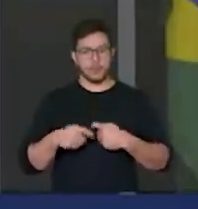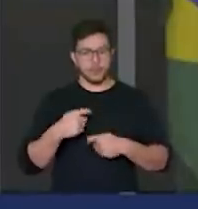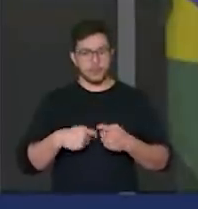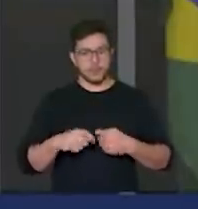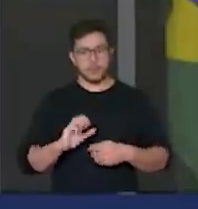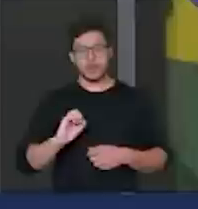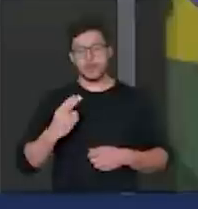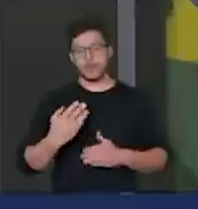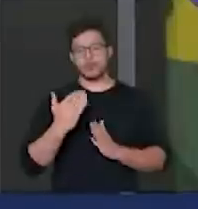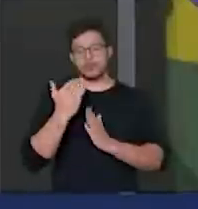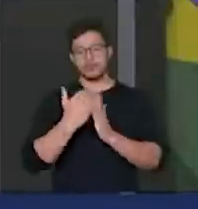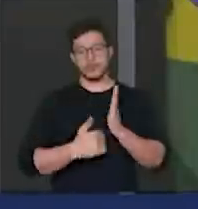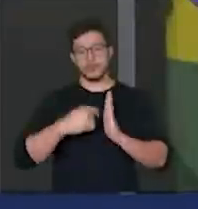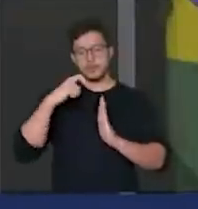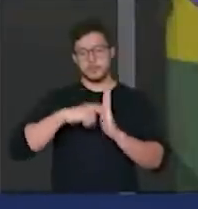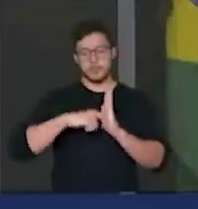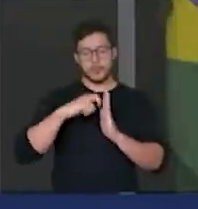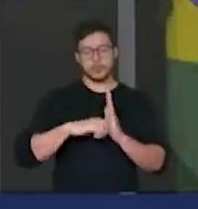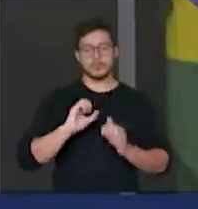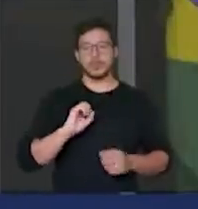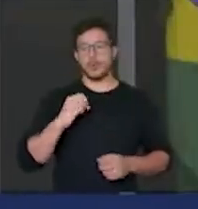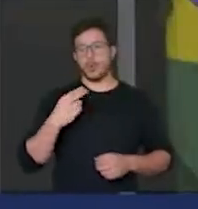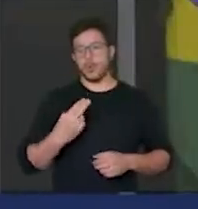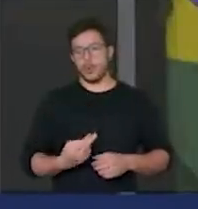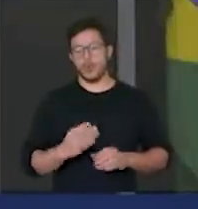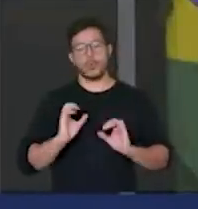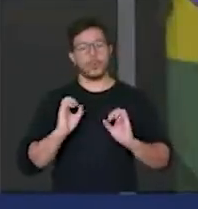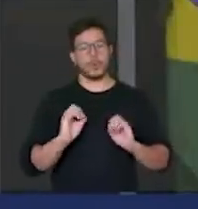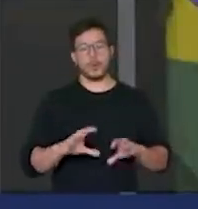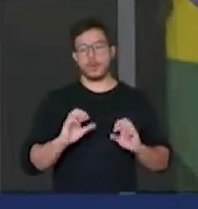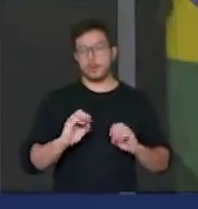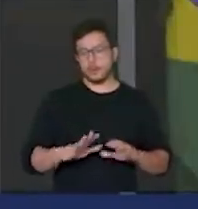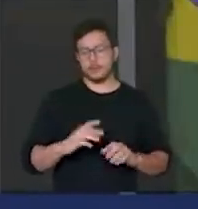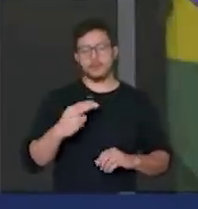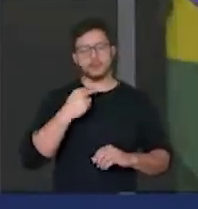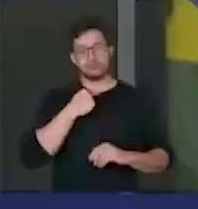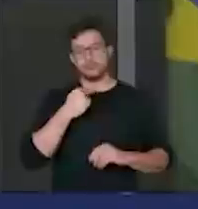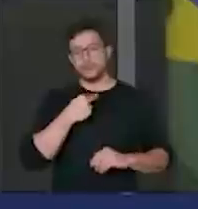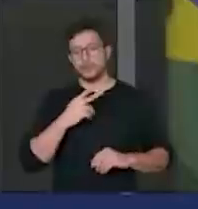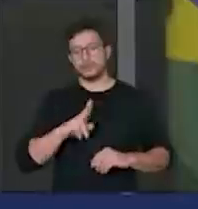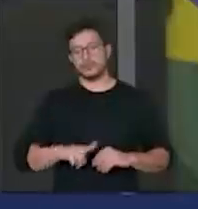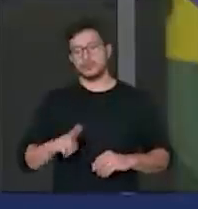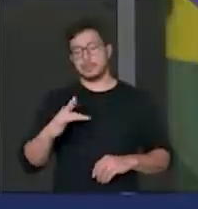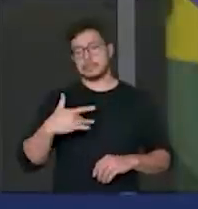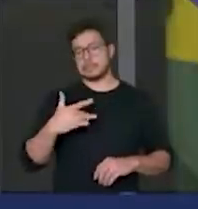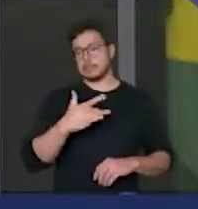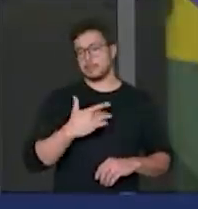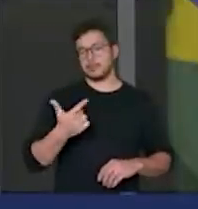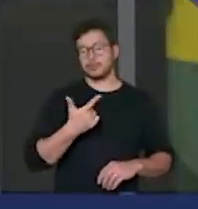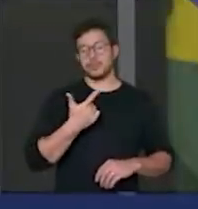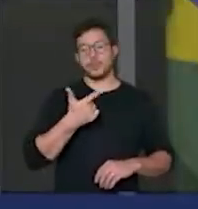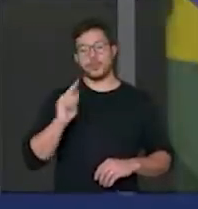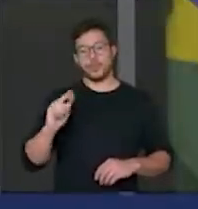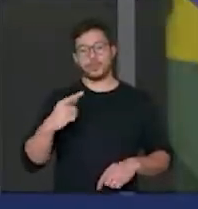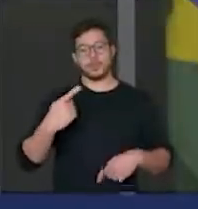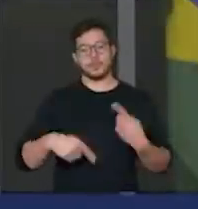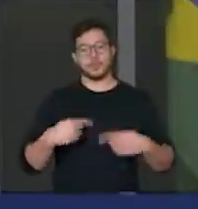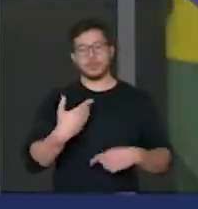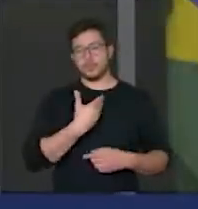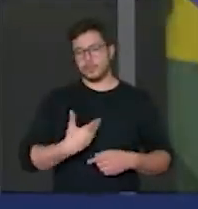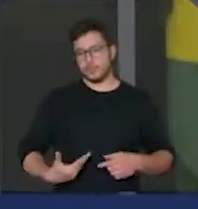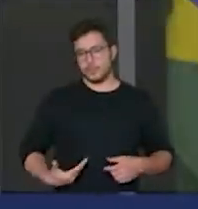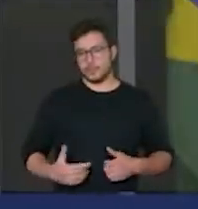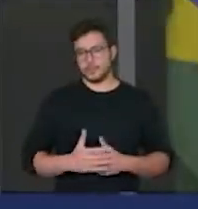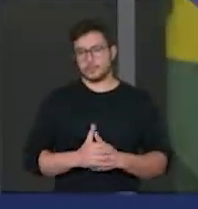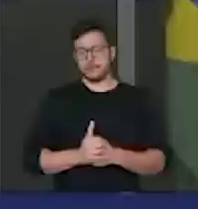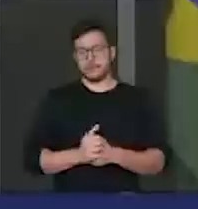poder ser revertido em redução de imposto, que não vai poder ser revertido em educação, que não vai poder ser revertido em saúde ou em qualquer política pública que o próximo presidente da